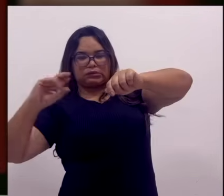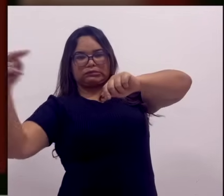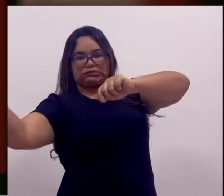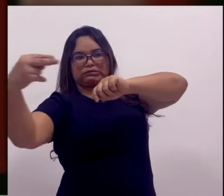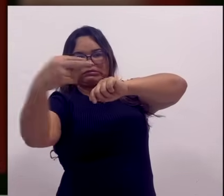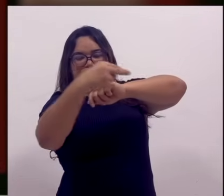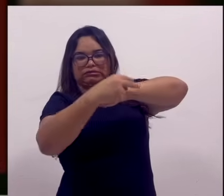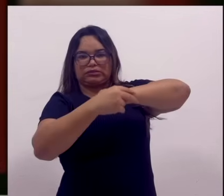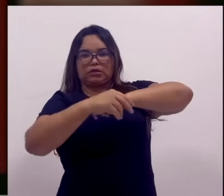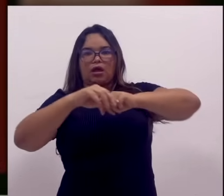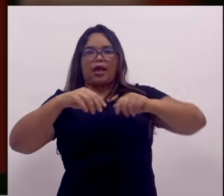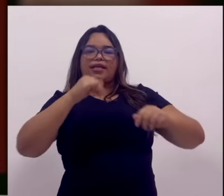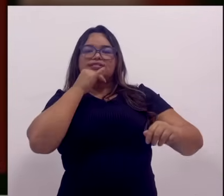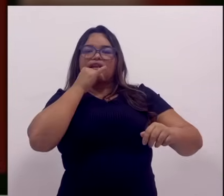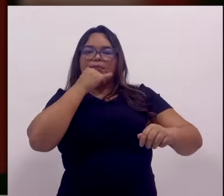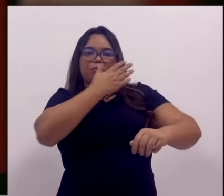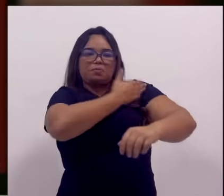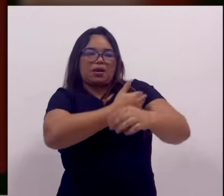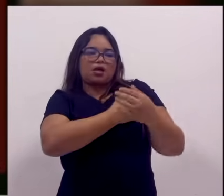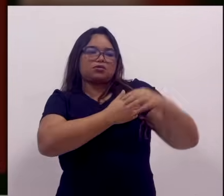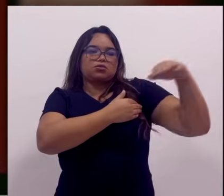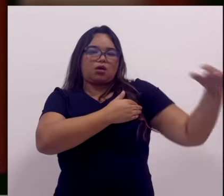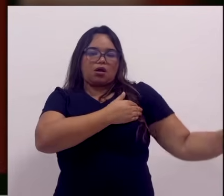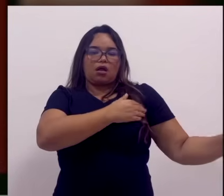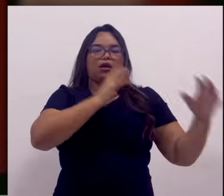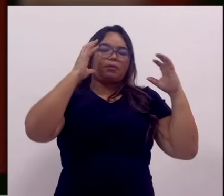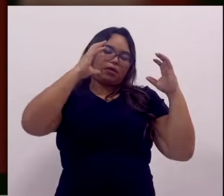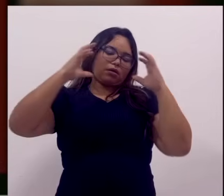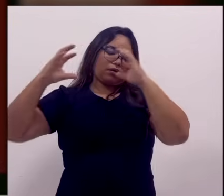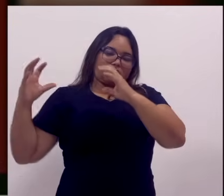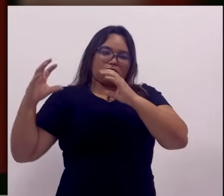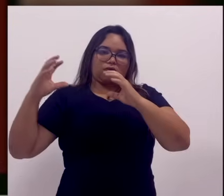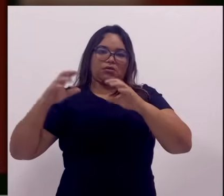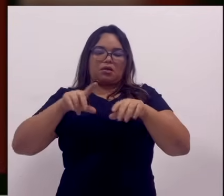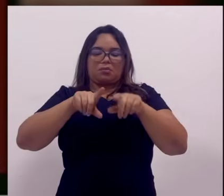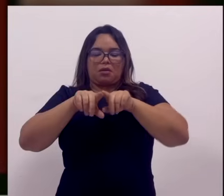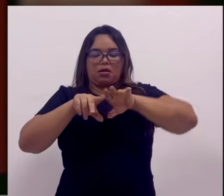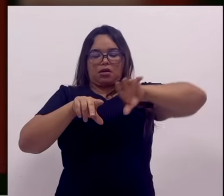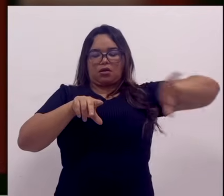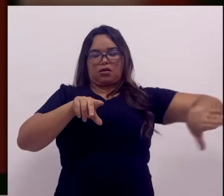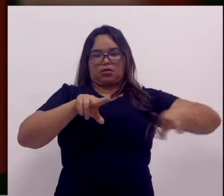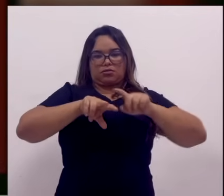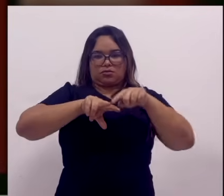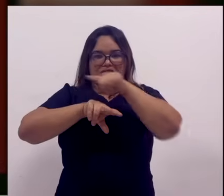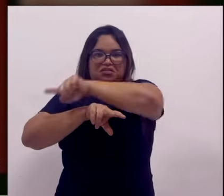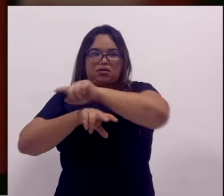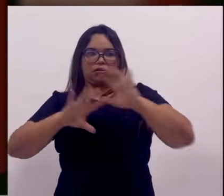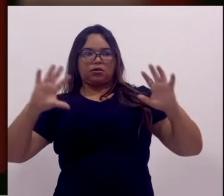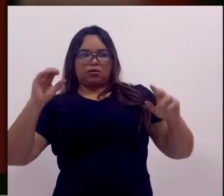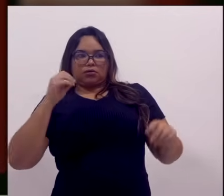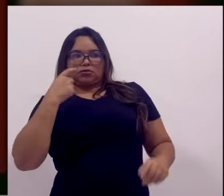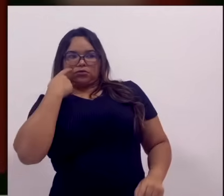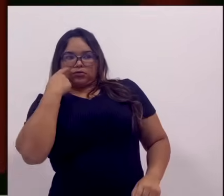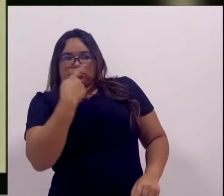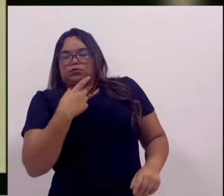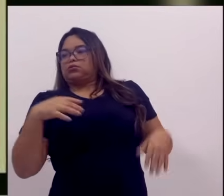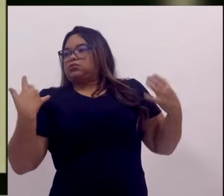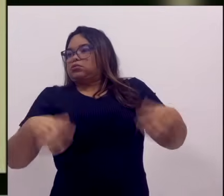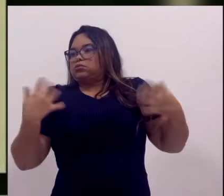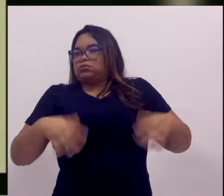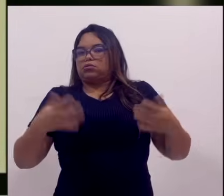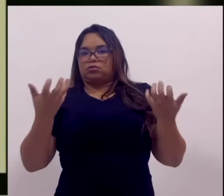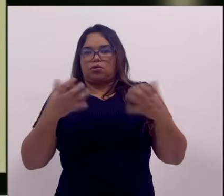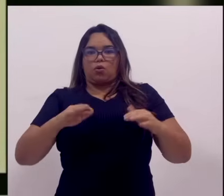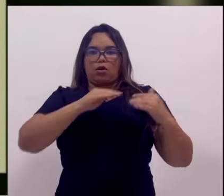ver um cadáver ali, com um braço aqui, uma perna ali, dependurados para mostrar às pessoas que não valia a pena ir contra a igreja da